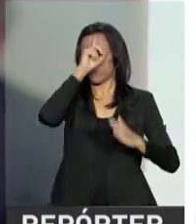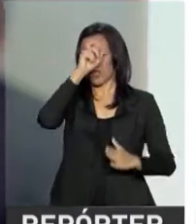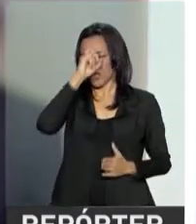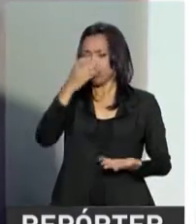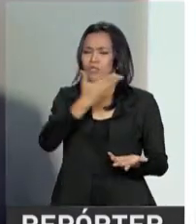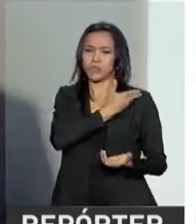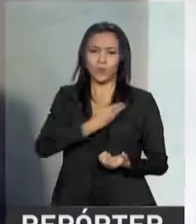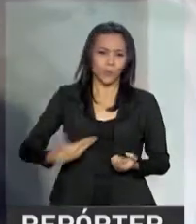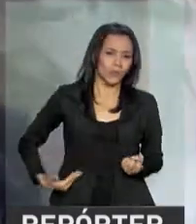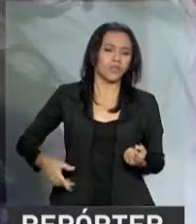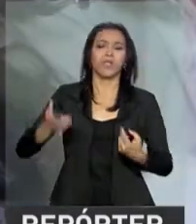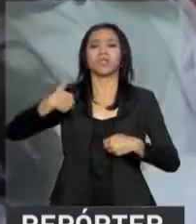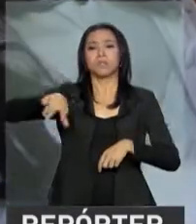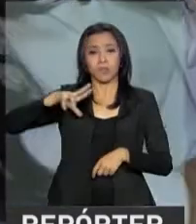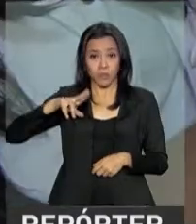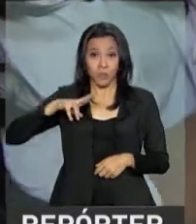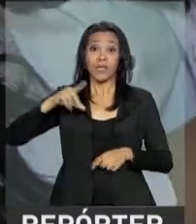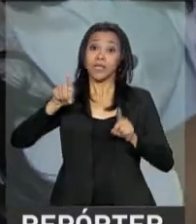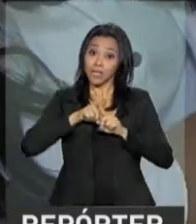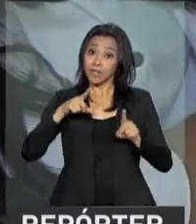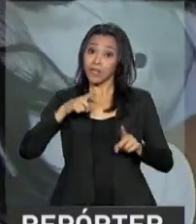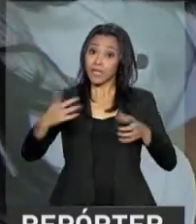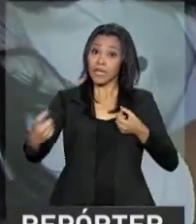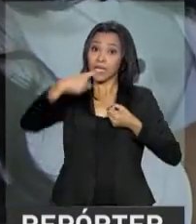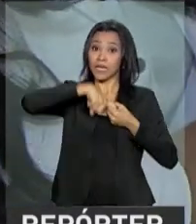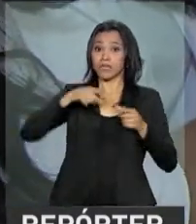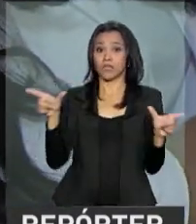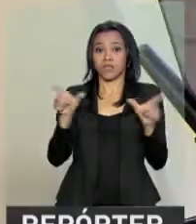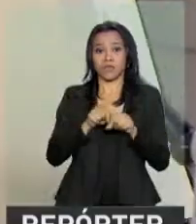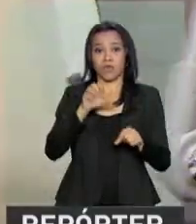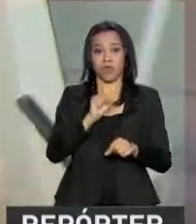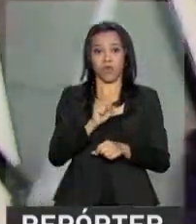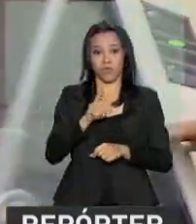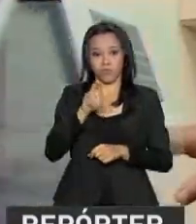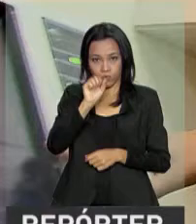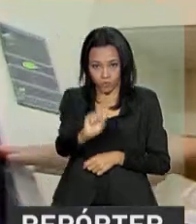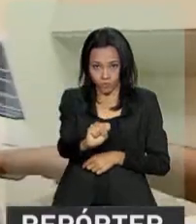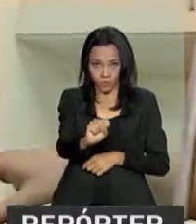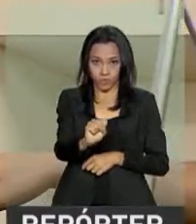que atendem também ao Sistema Único de Saúde.